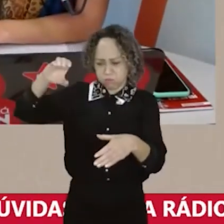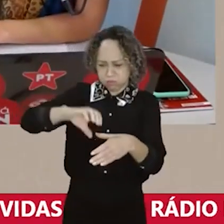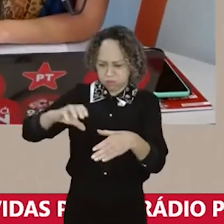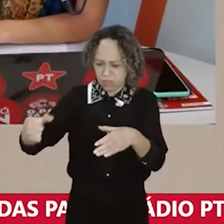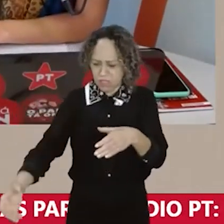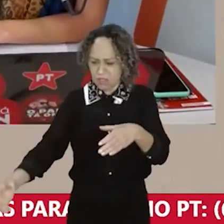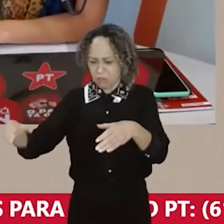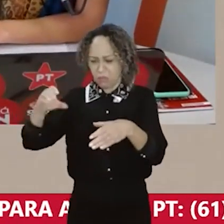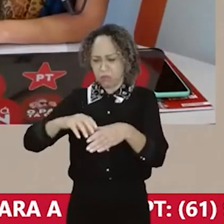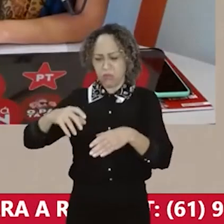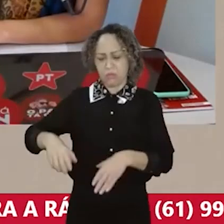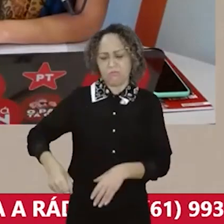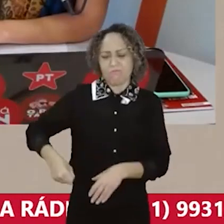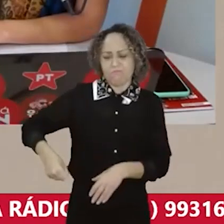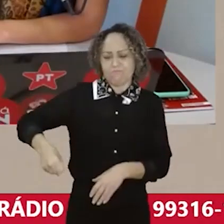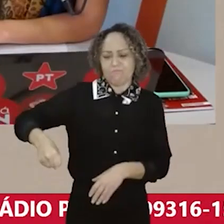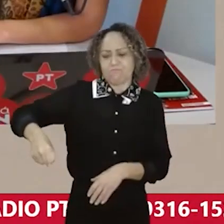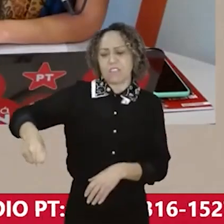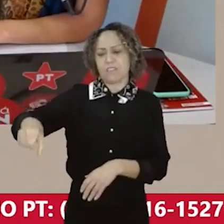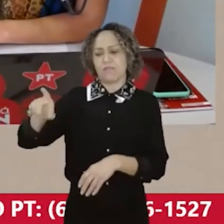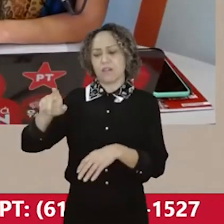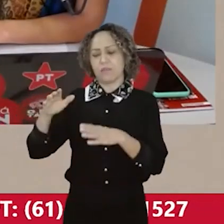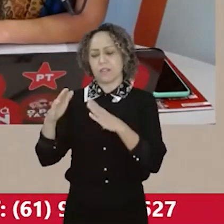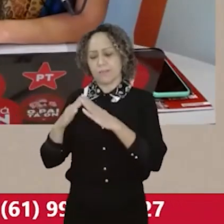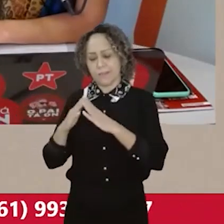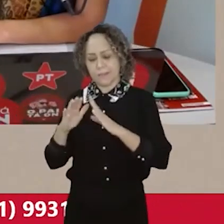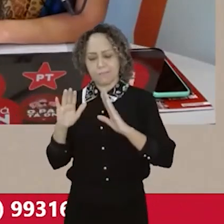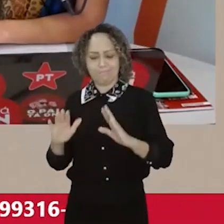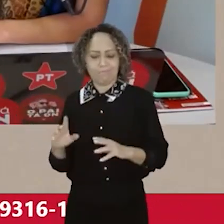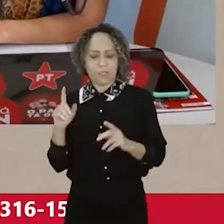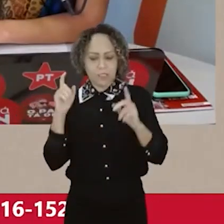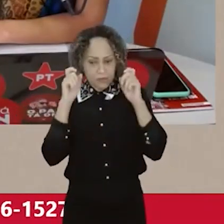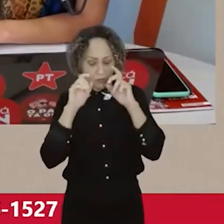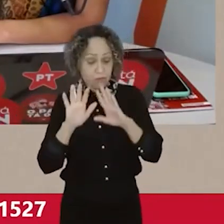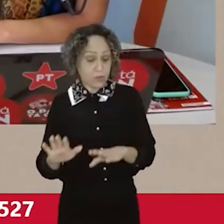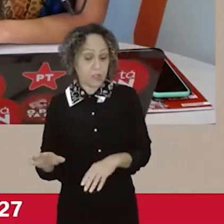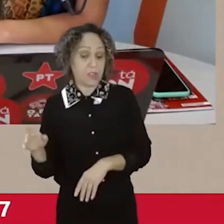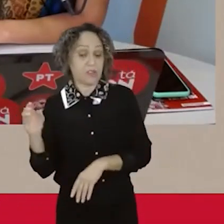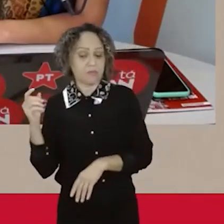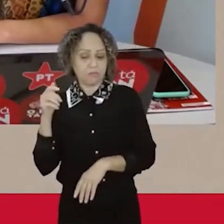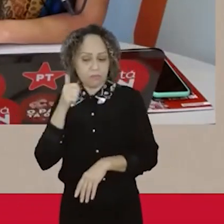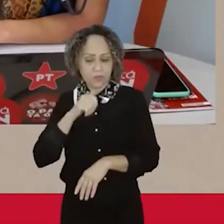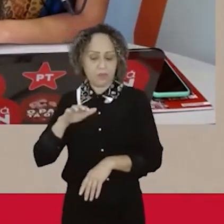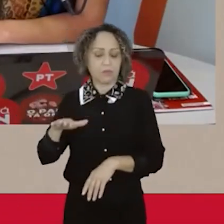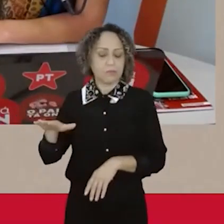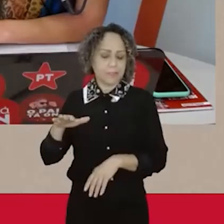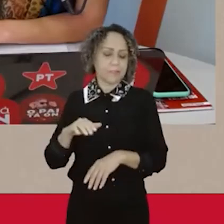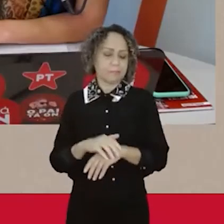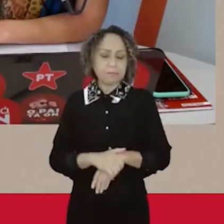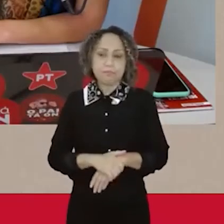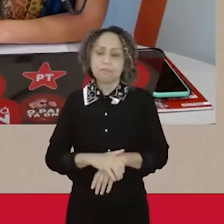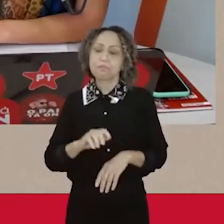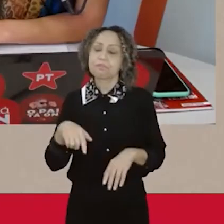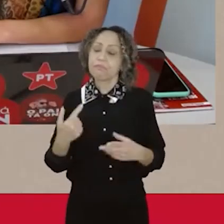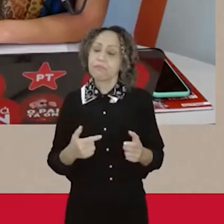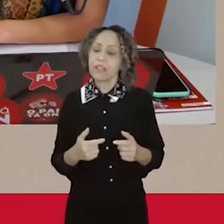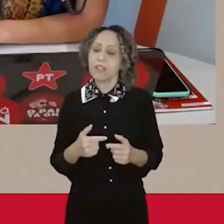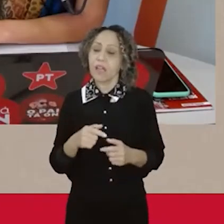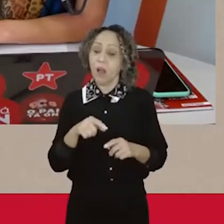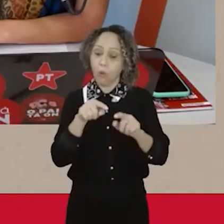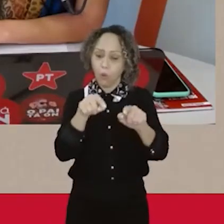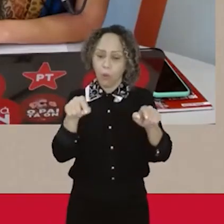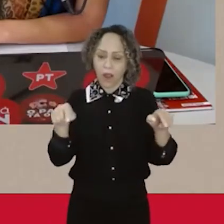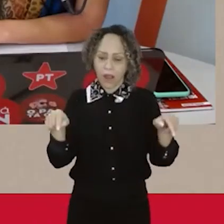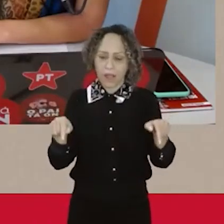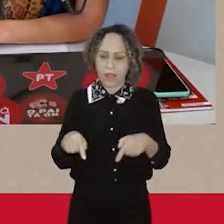a construção, né, de todo um arcabouço que garante